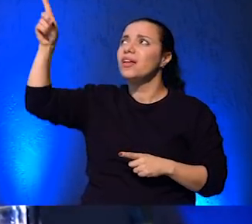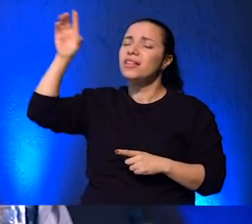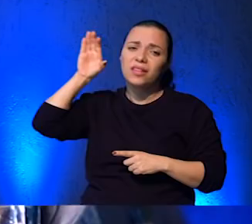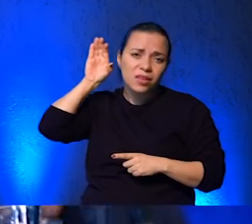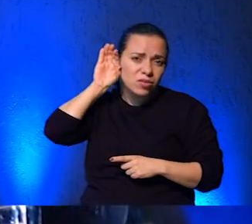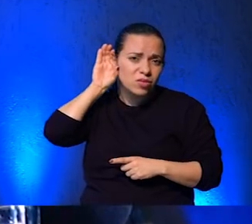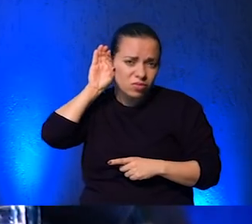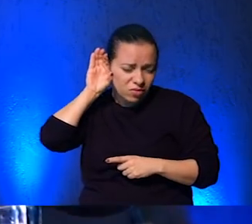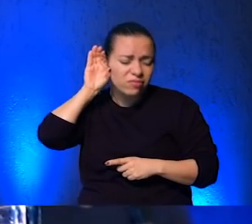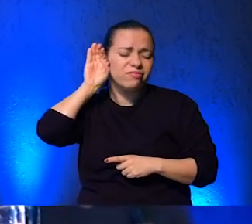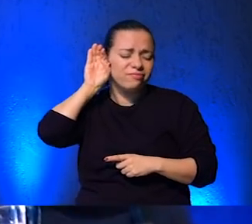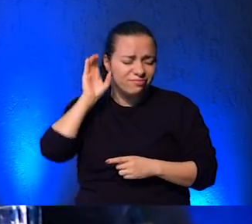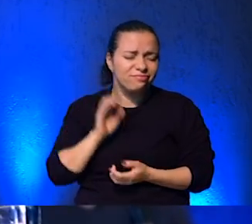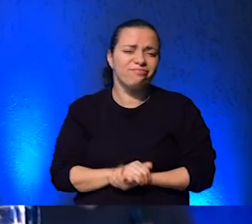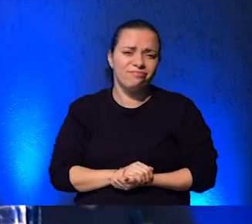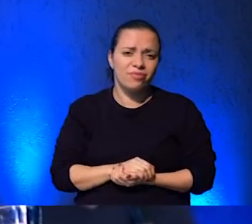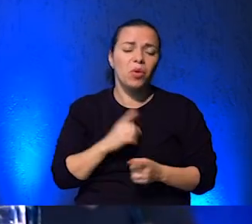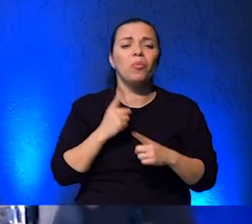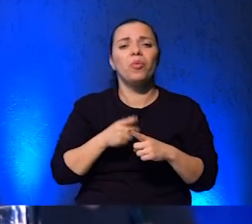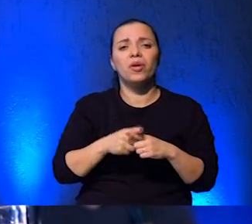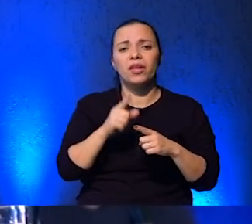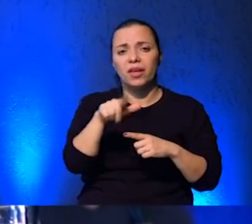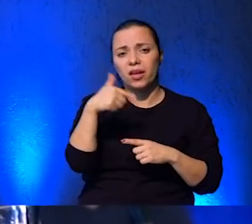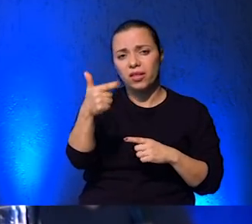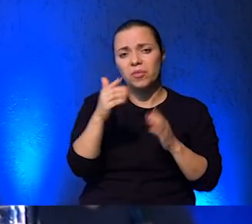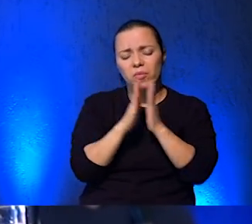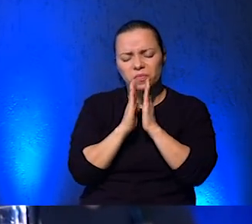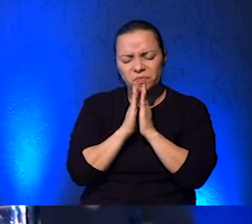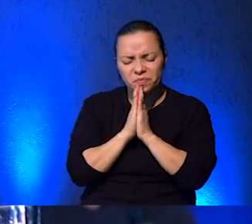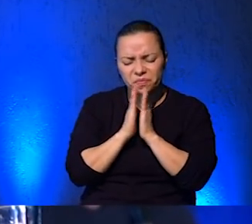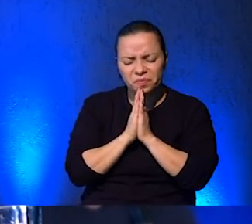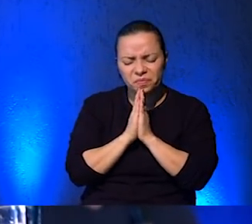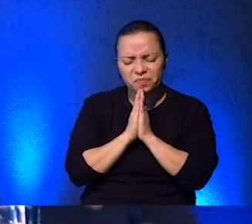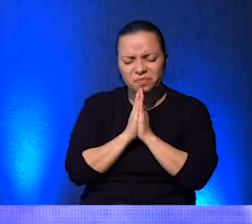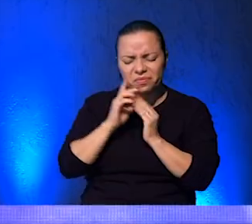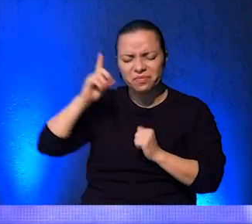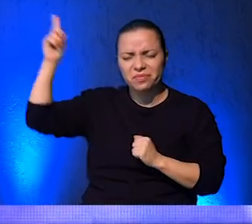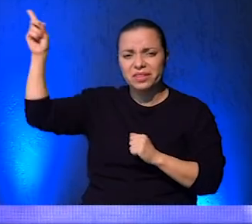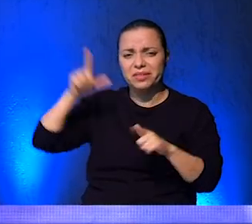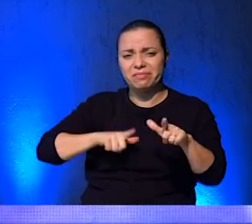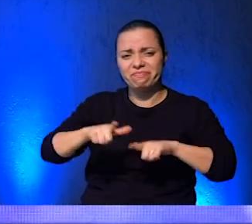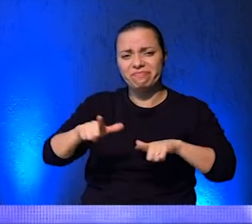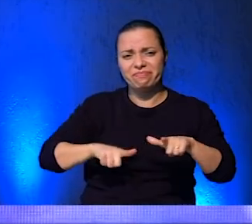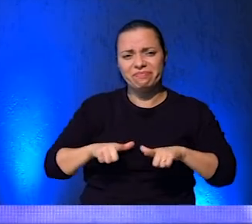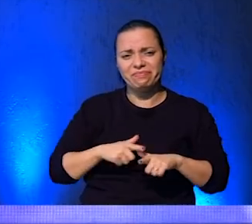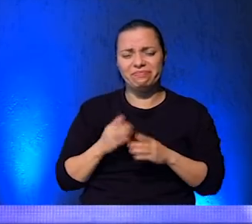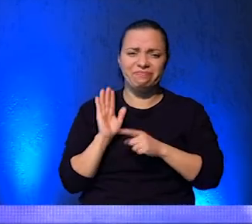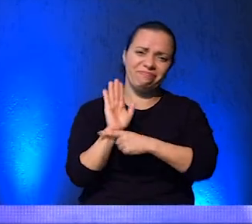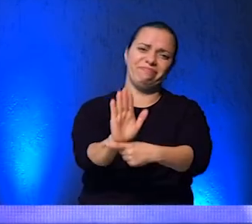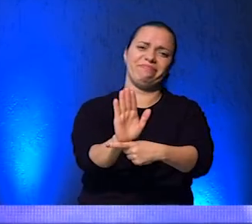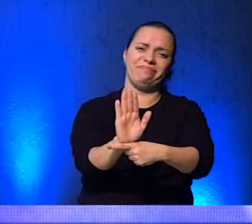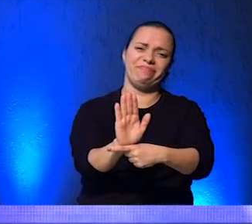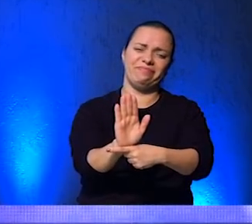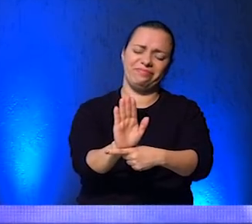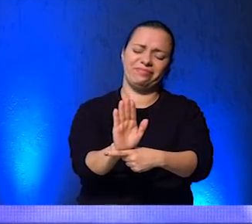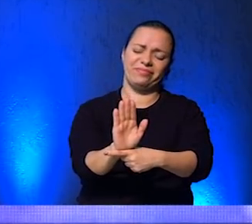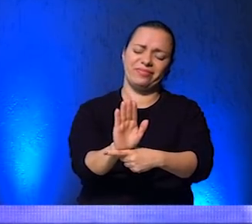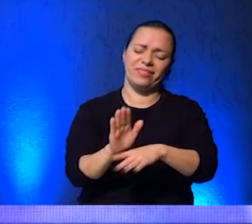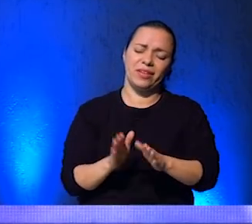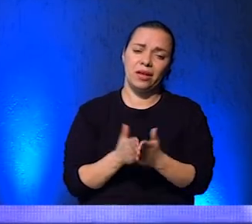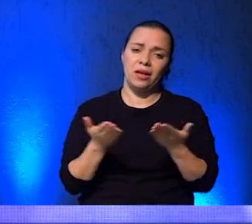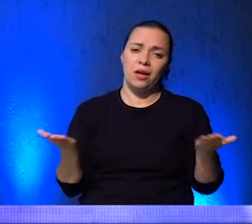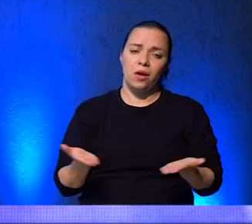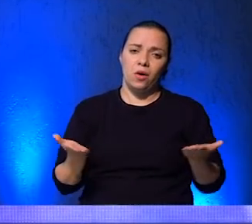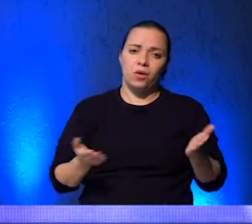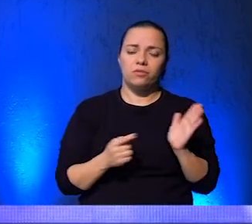melhora quando você clama deus ou e hoje eu tô citando o exemplo bíblico